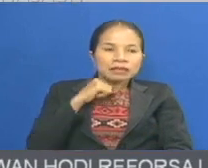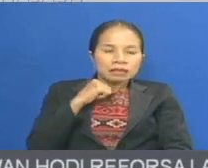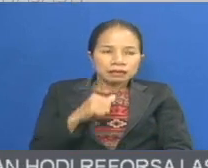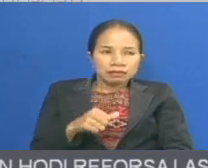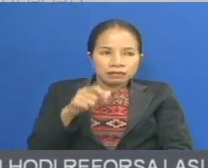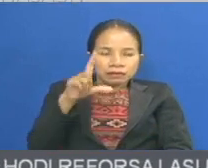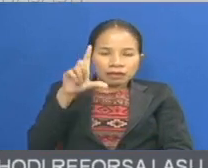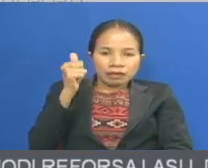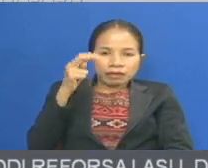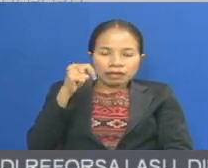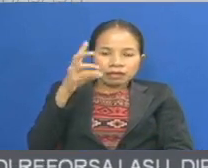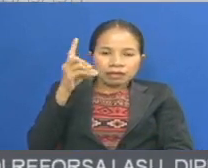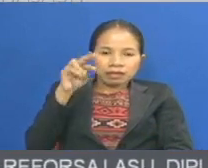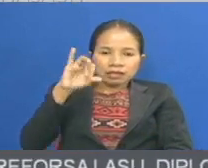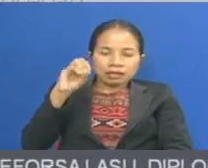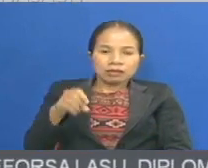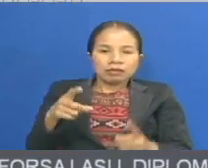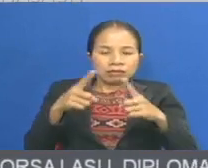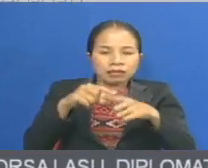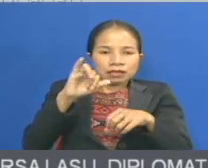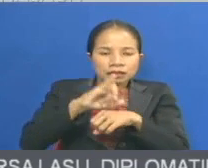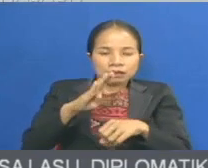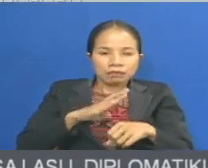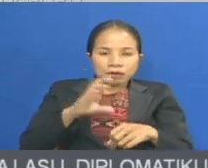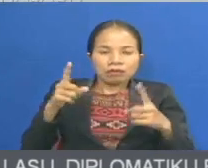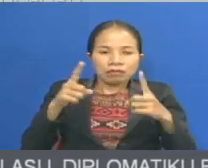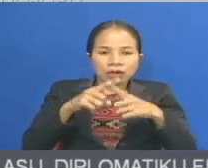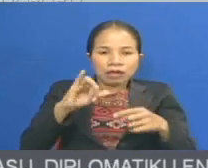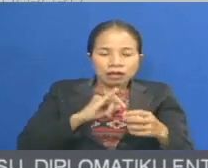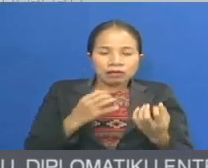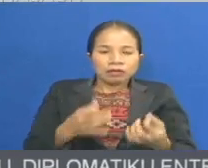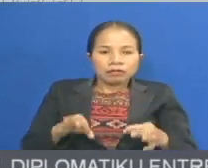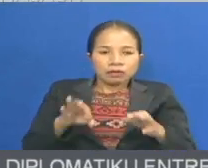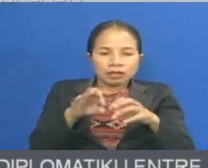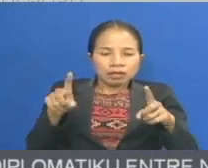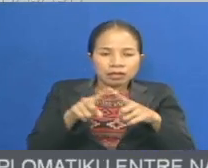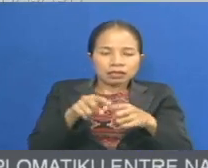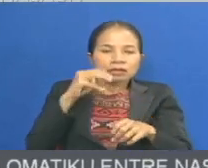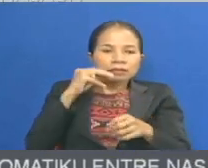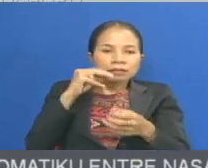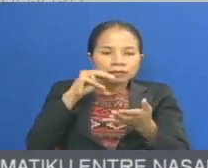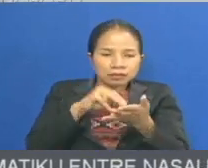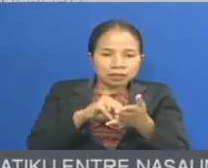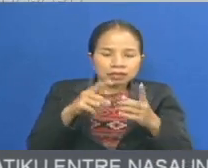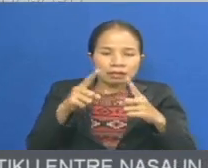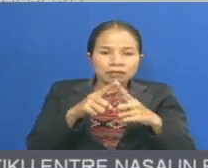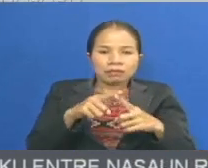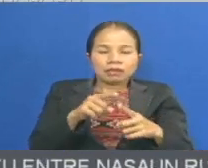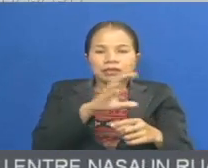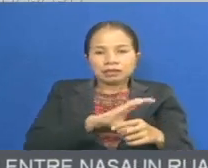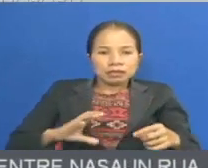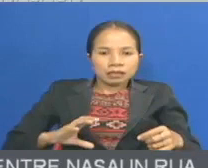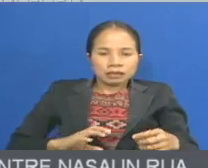etnia diocese ba diocese Bocau. Bahau importante anesa mensaje ba saran sira otu, orasne ita ia ona bispo